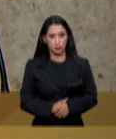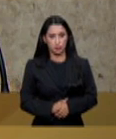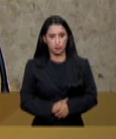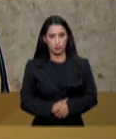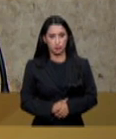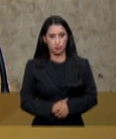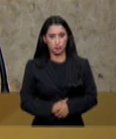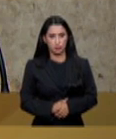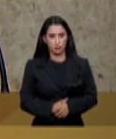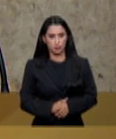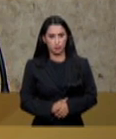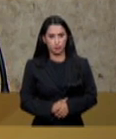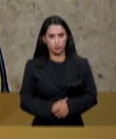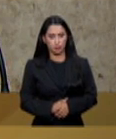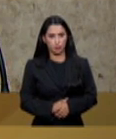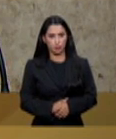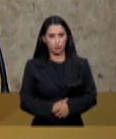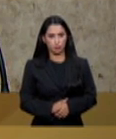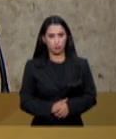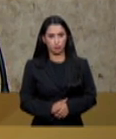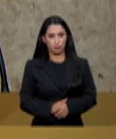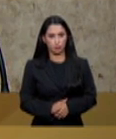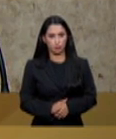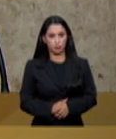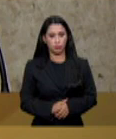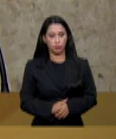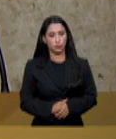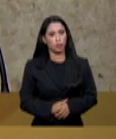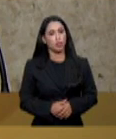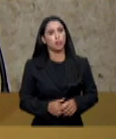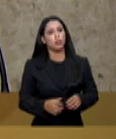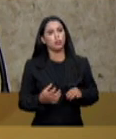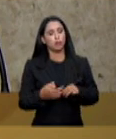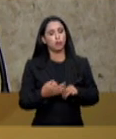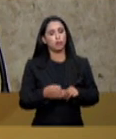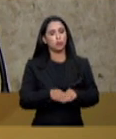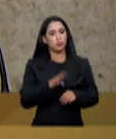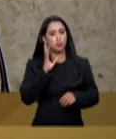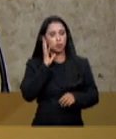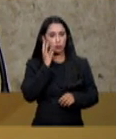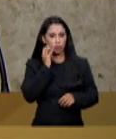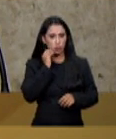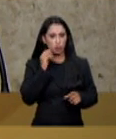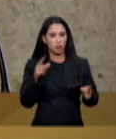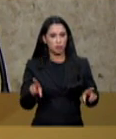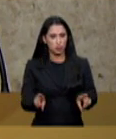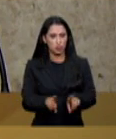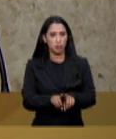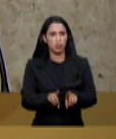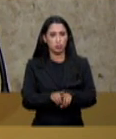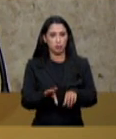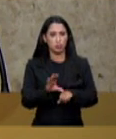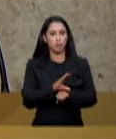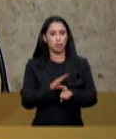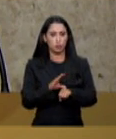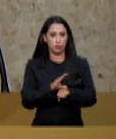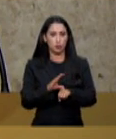É, mas acho que o ministro Toffoli, que acompanha o ministro Nunes, também considerou constitucional. Ele